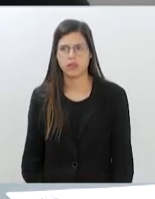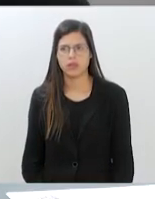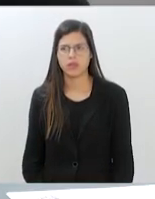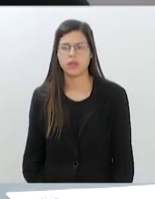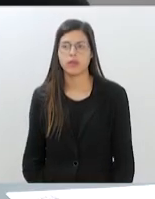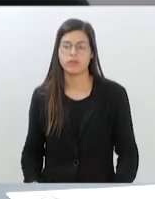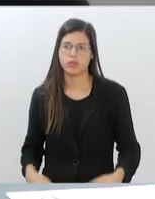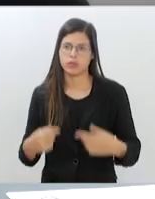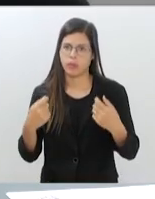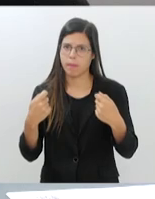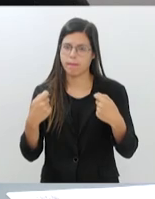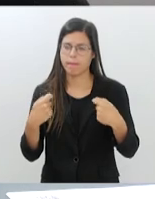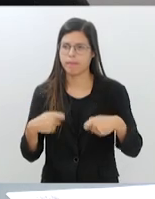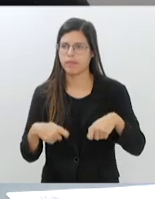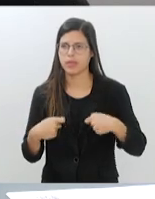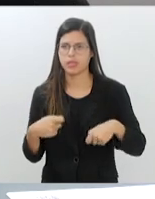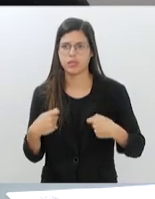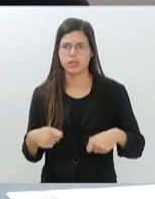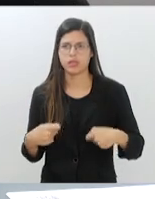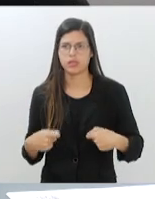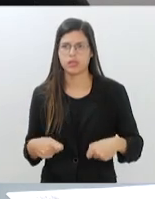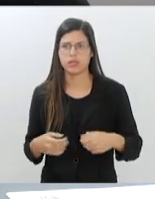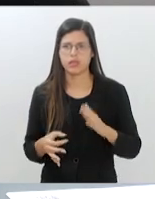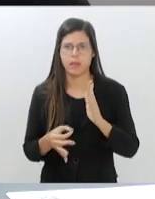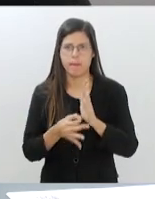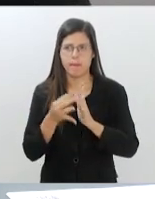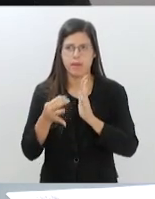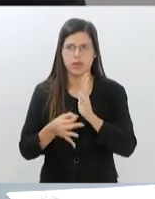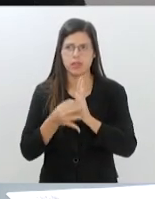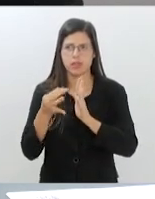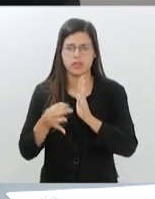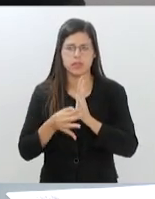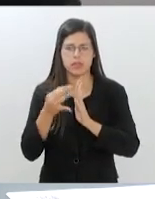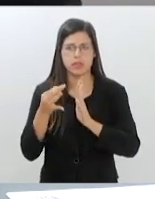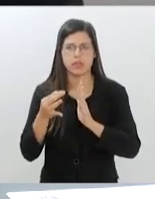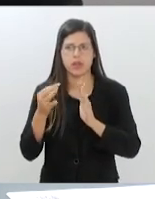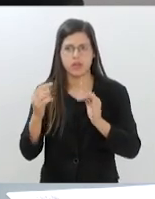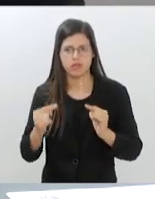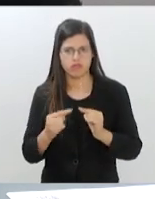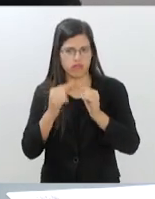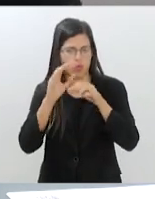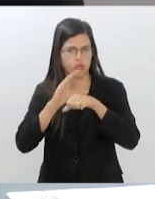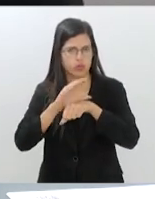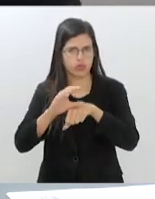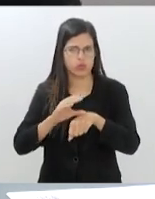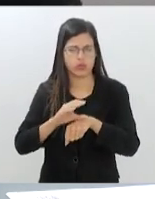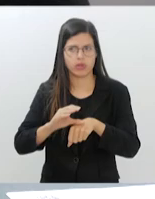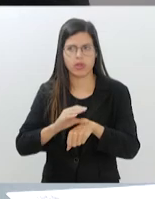acho Dev o parecera consci